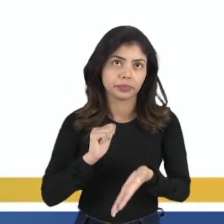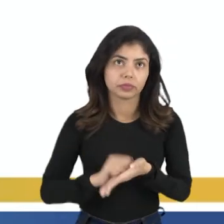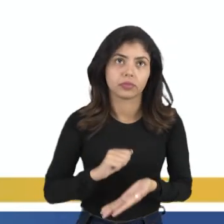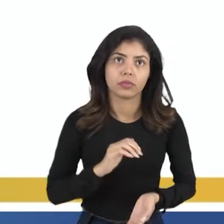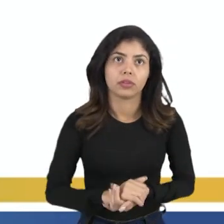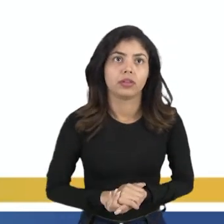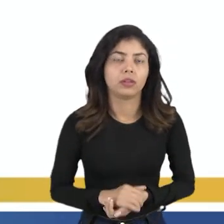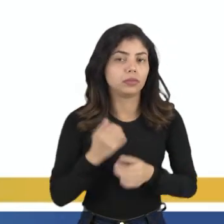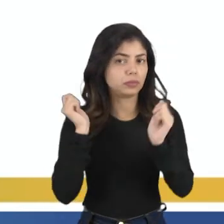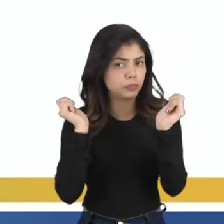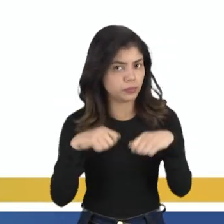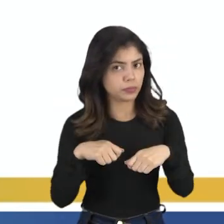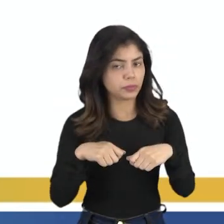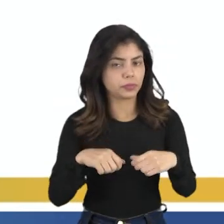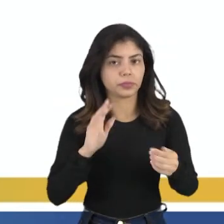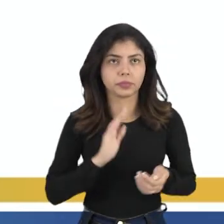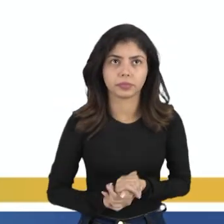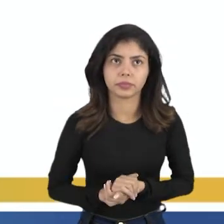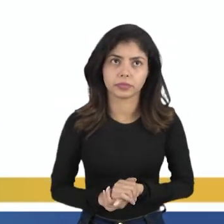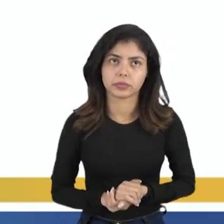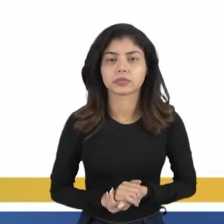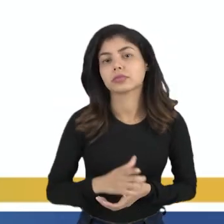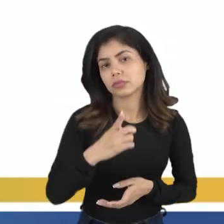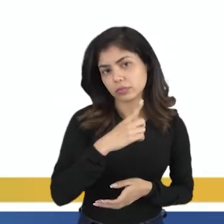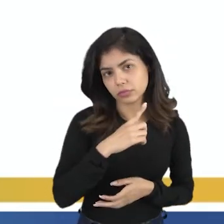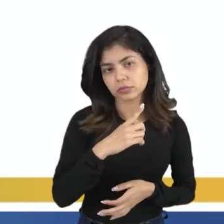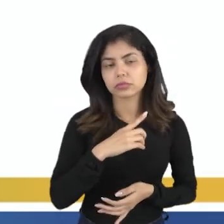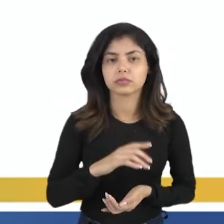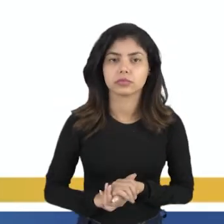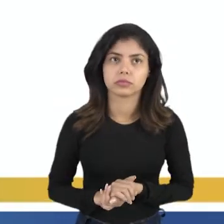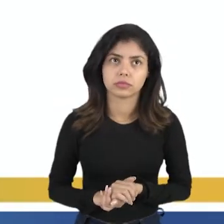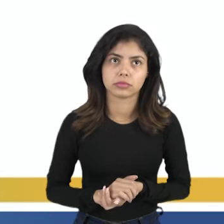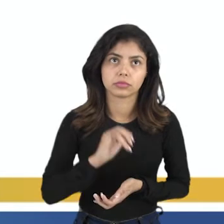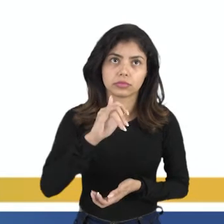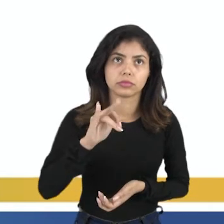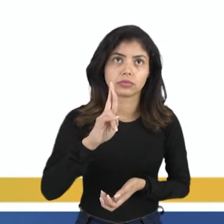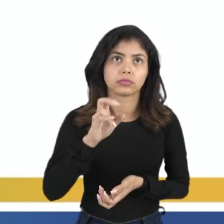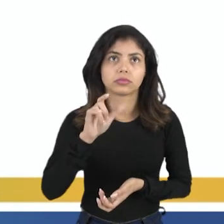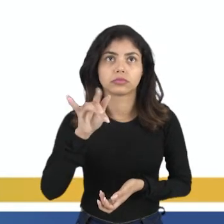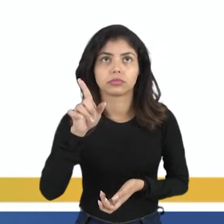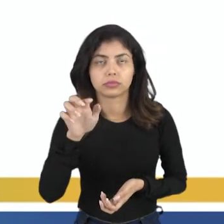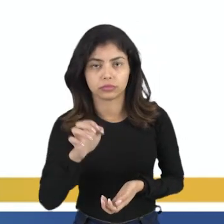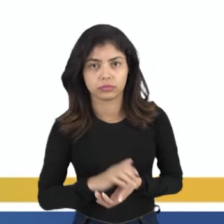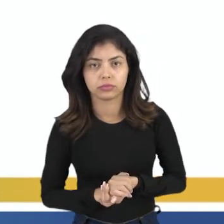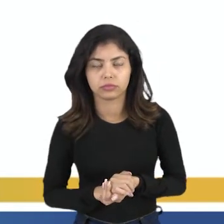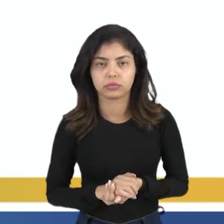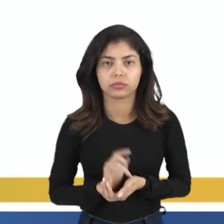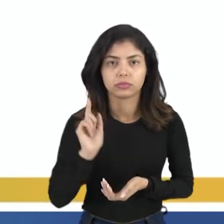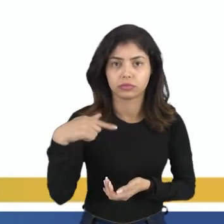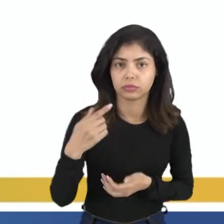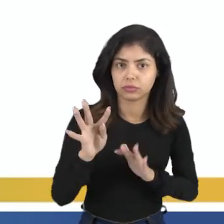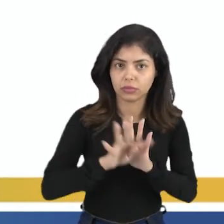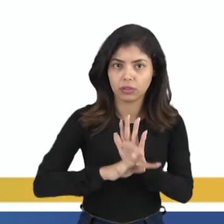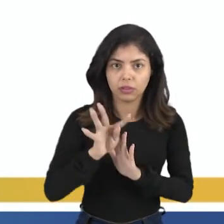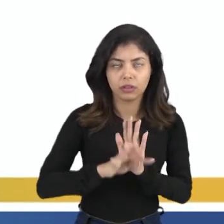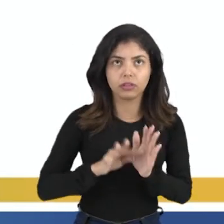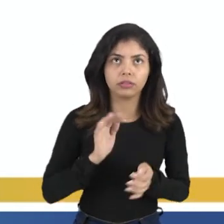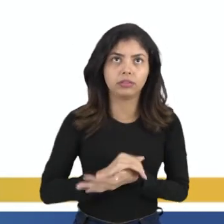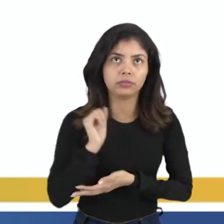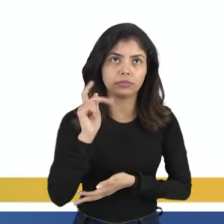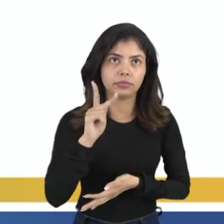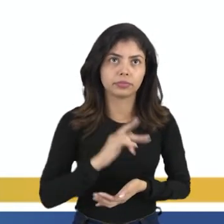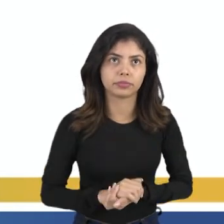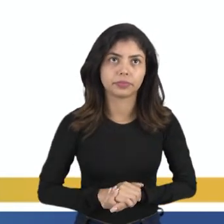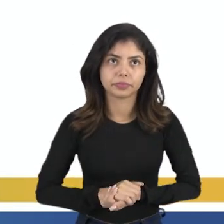escreve. Então, é possível haver uma intertextualidade em demais textos,